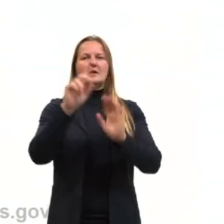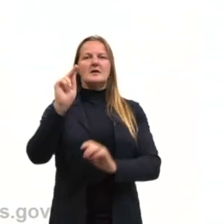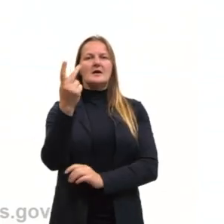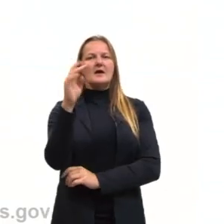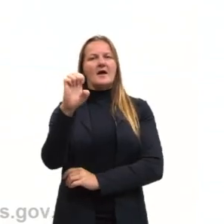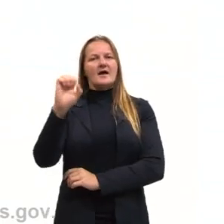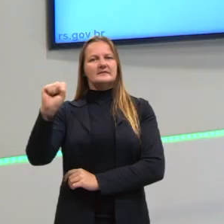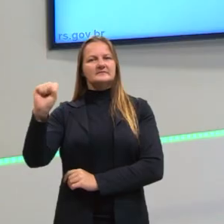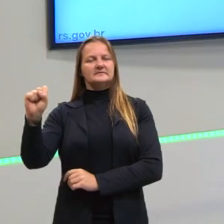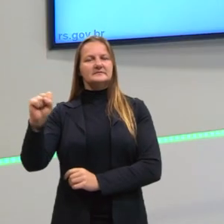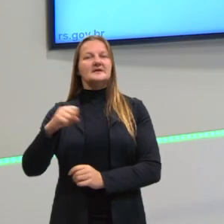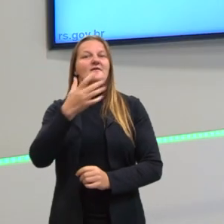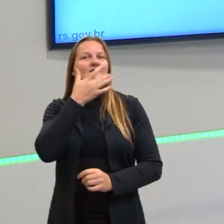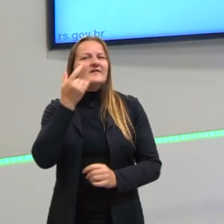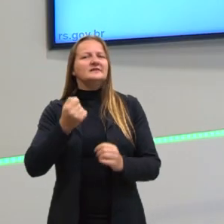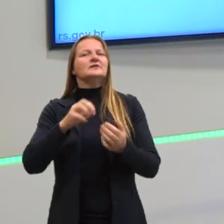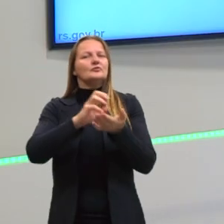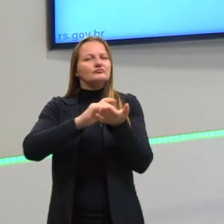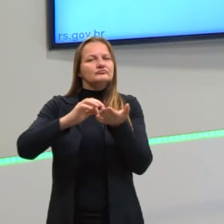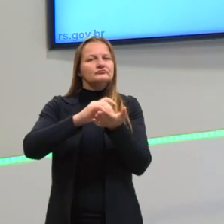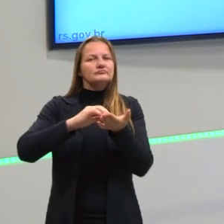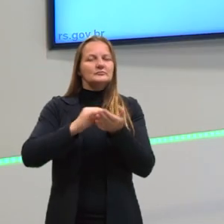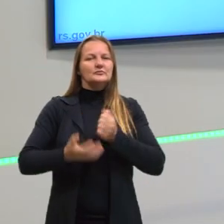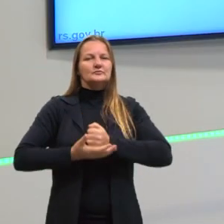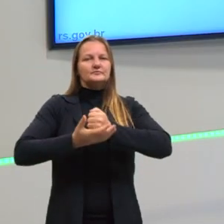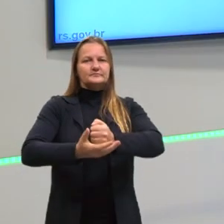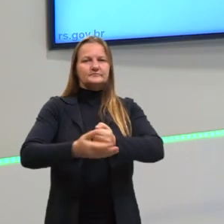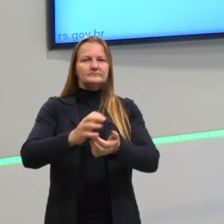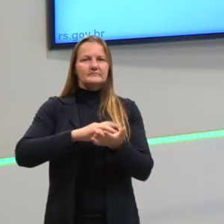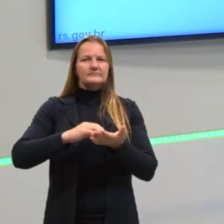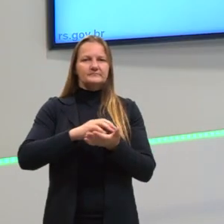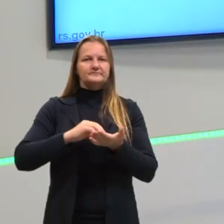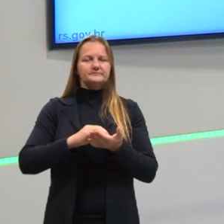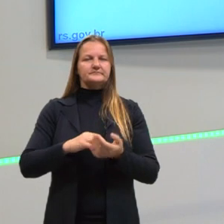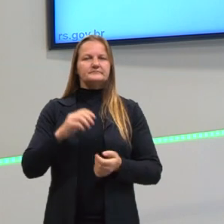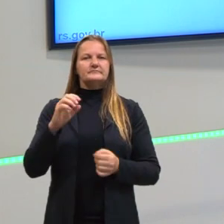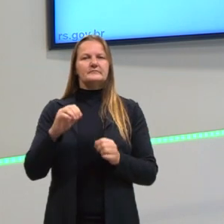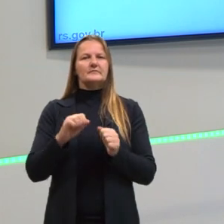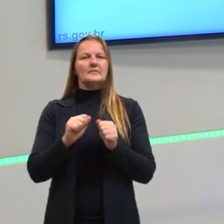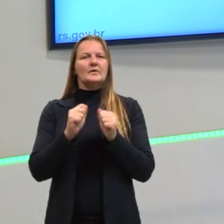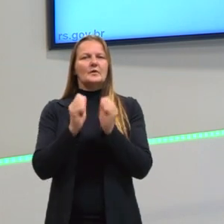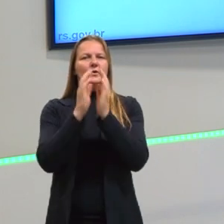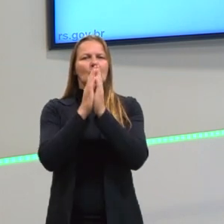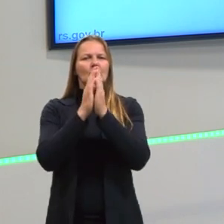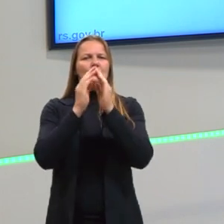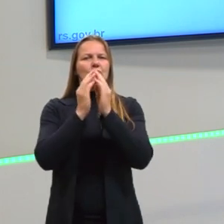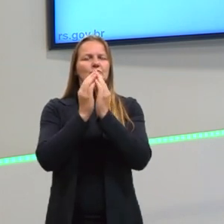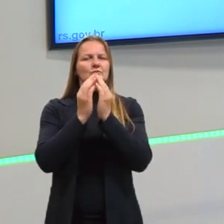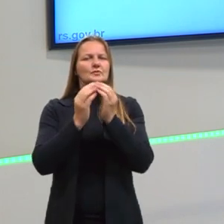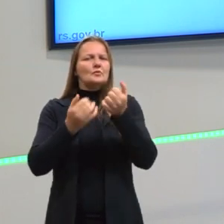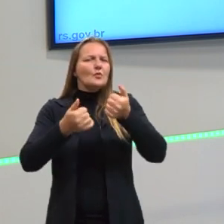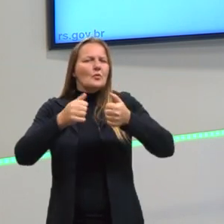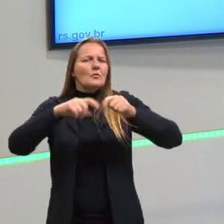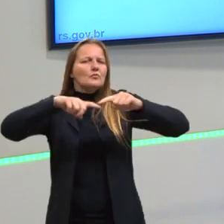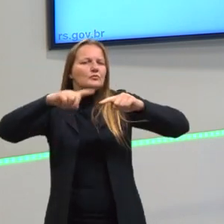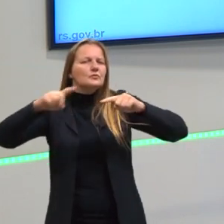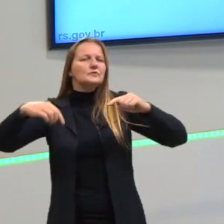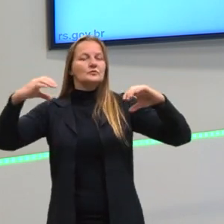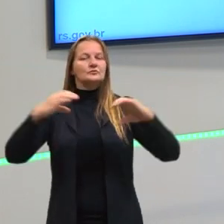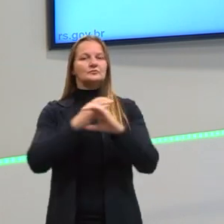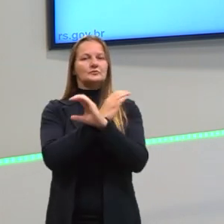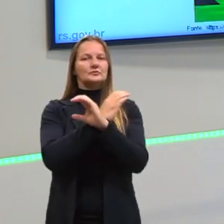has que uma lei que facilita o cálculo é que auxilia para calcular a entalpia de reações que ocorrem em mais de uma